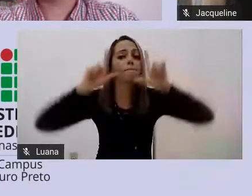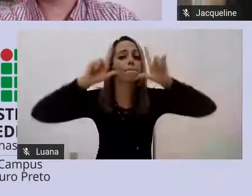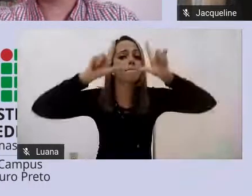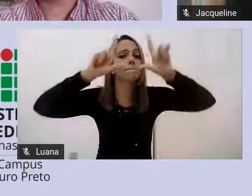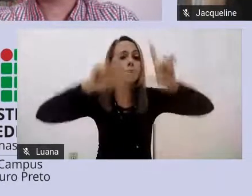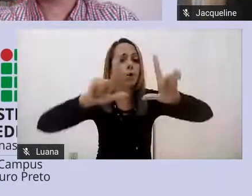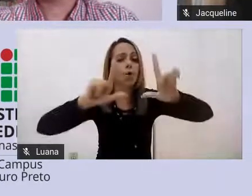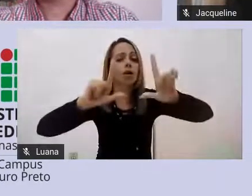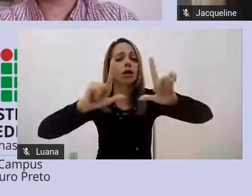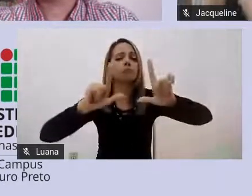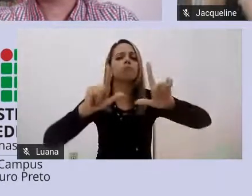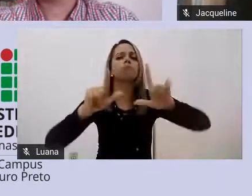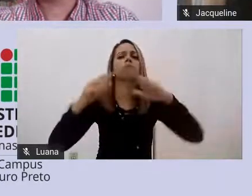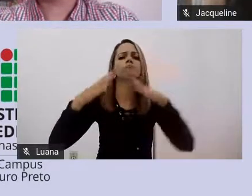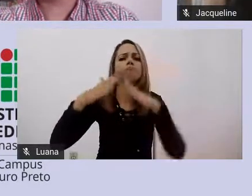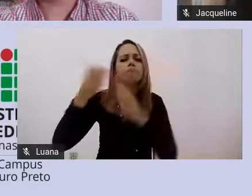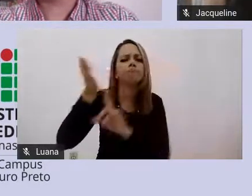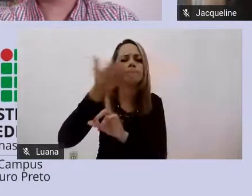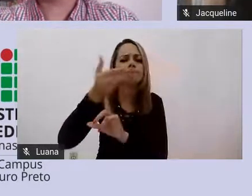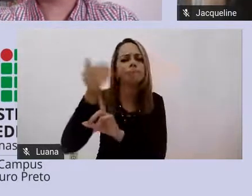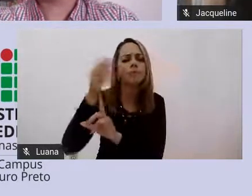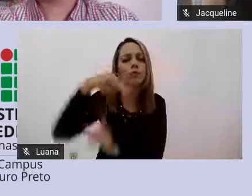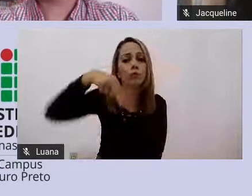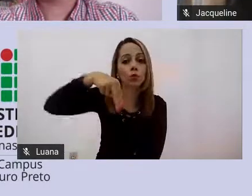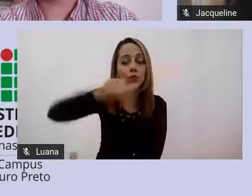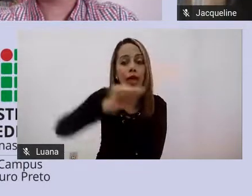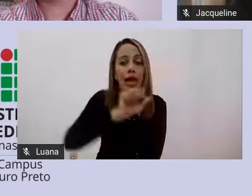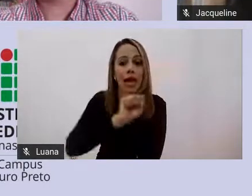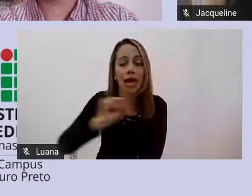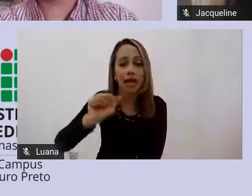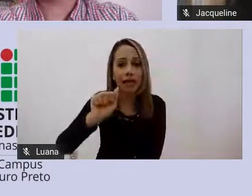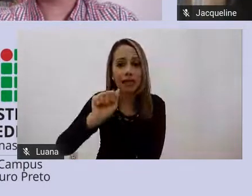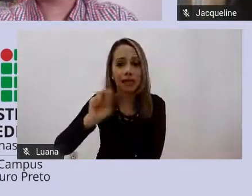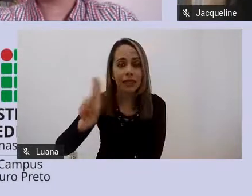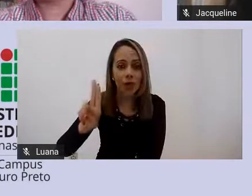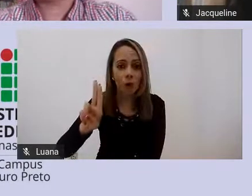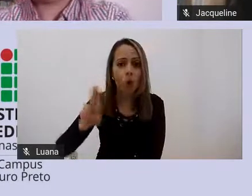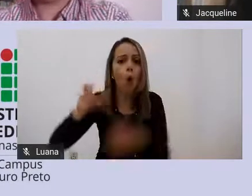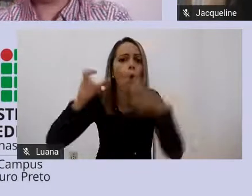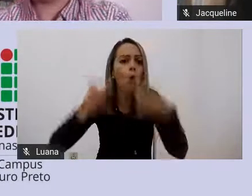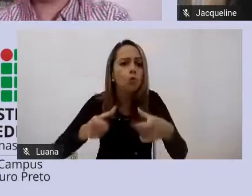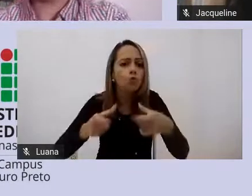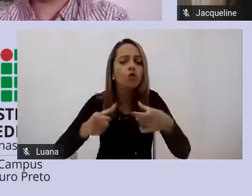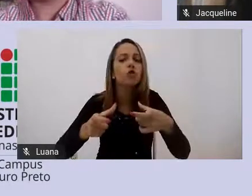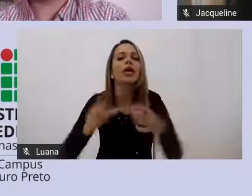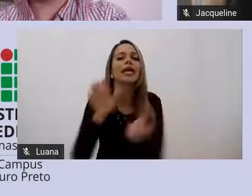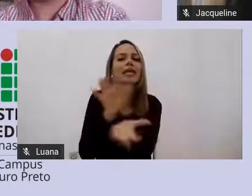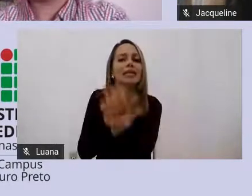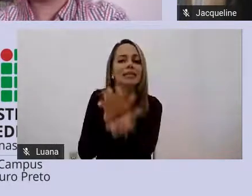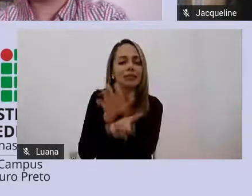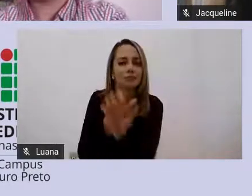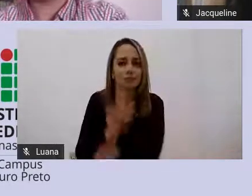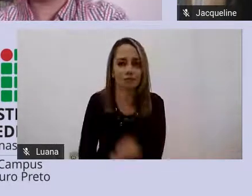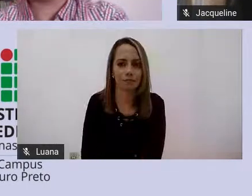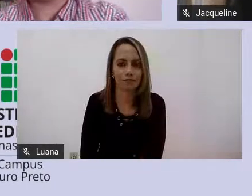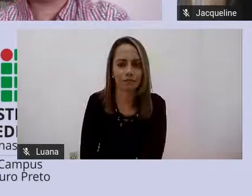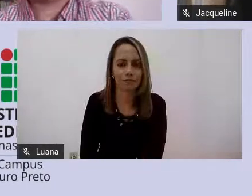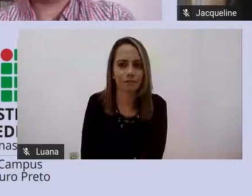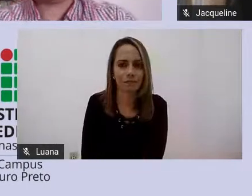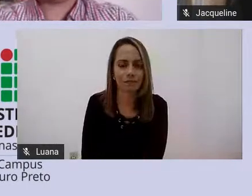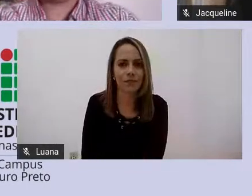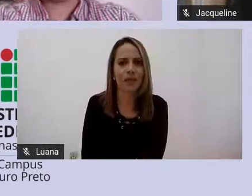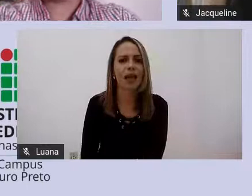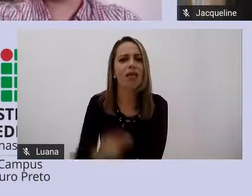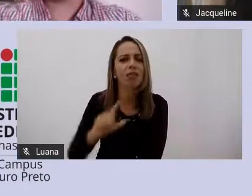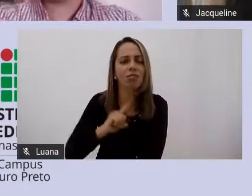aquelas imagens, a gente percebe alguns dos alimentos que são trazidos para cá, da Europa, não necessariamente só pelos holandeses,